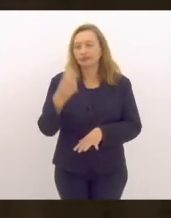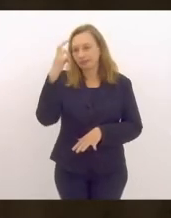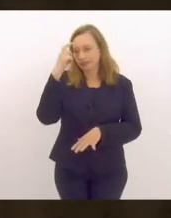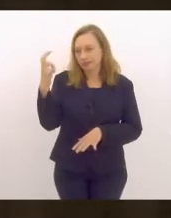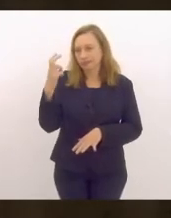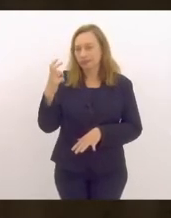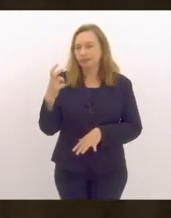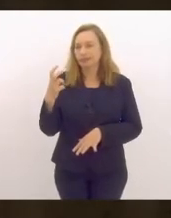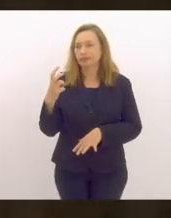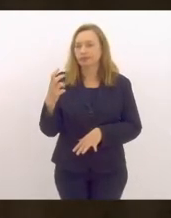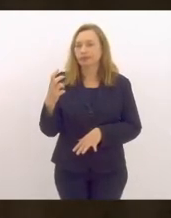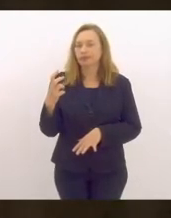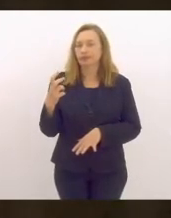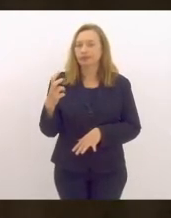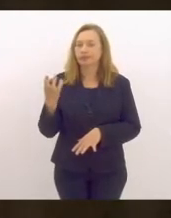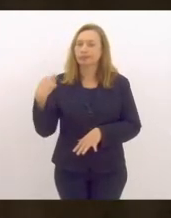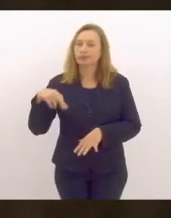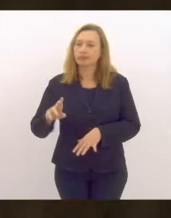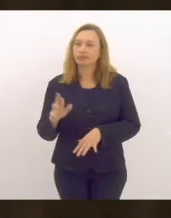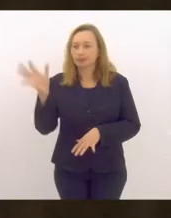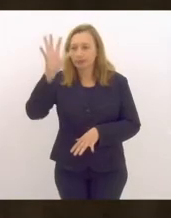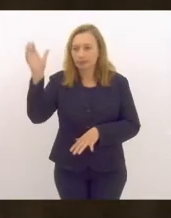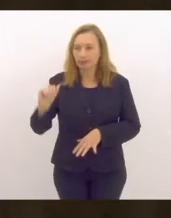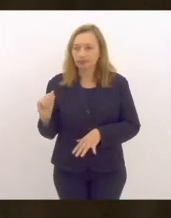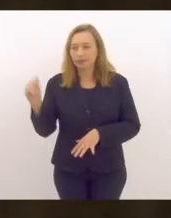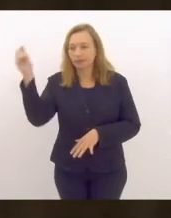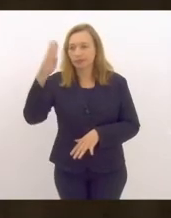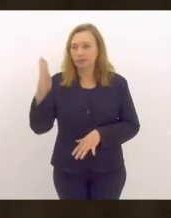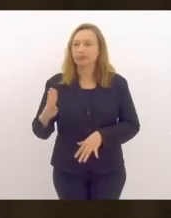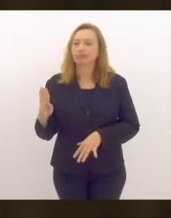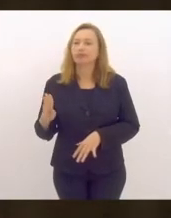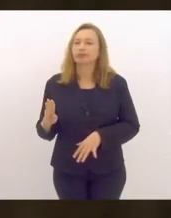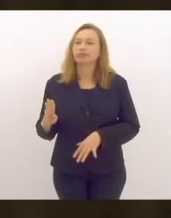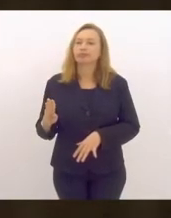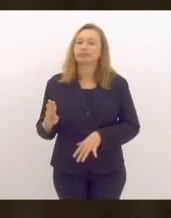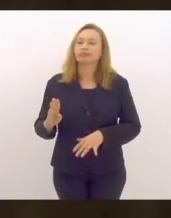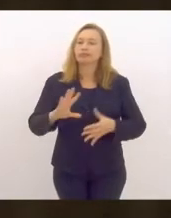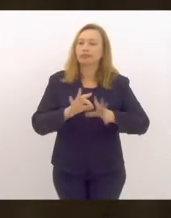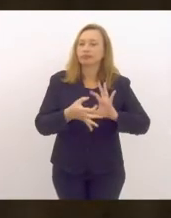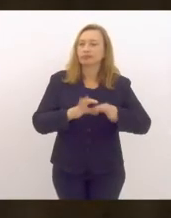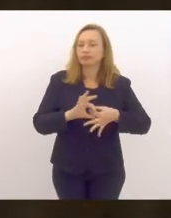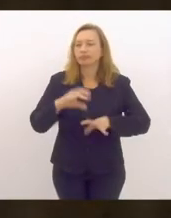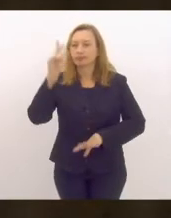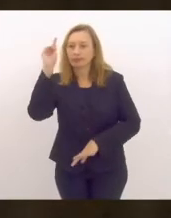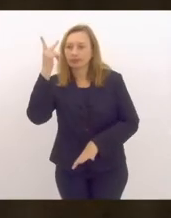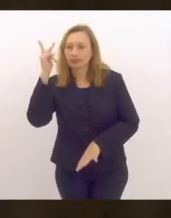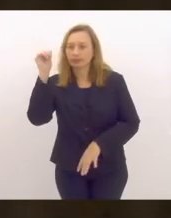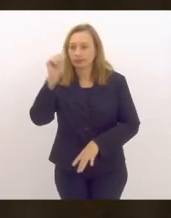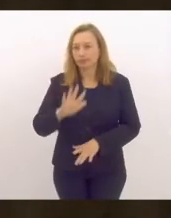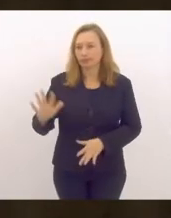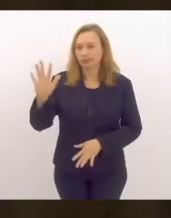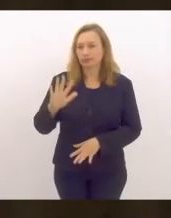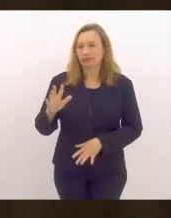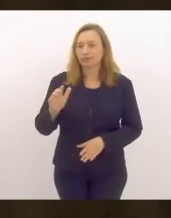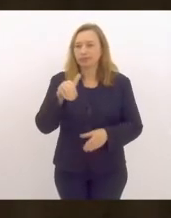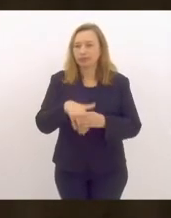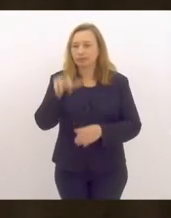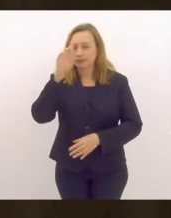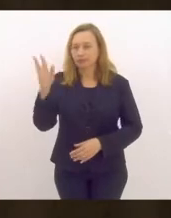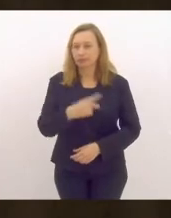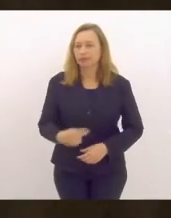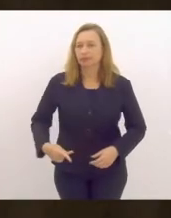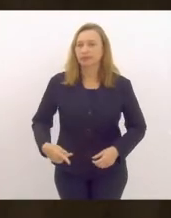cultura, para a religiosidade da matriz afro-brasileira e para o contexto histórico nacional. É o voto, senhor